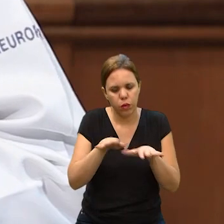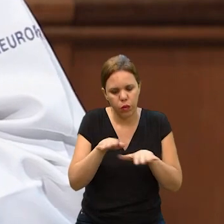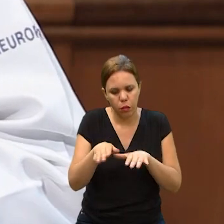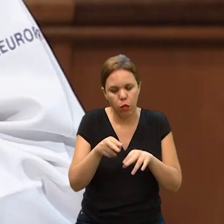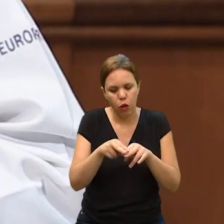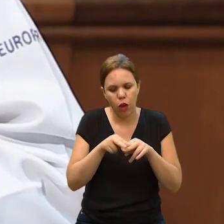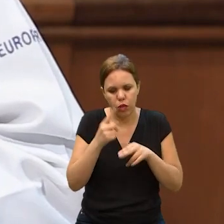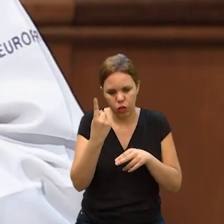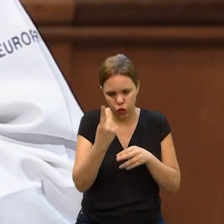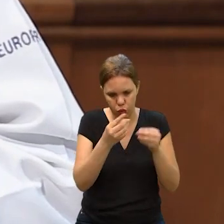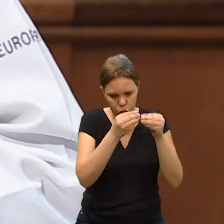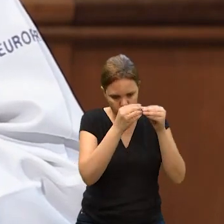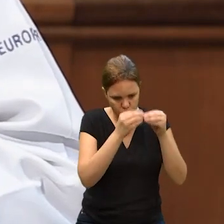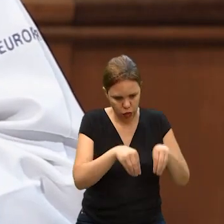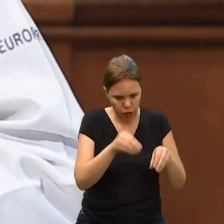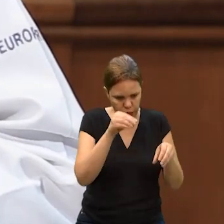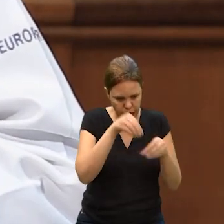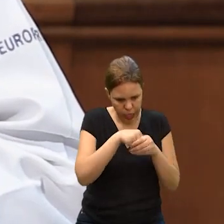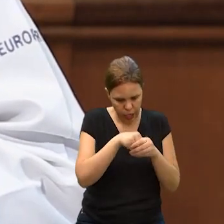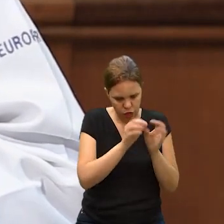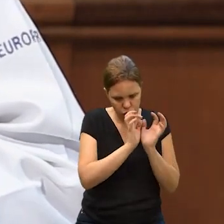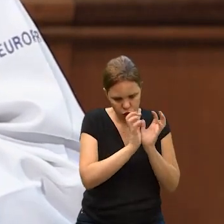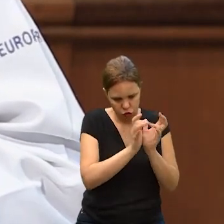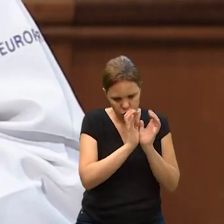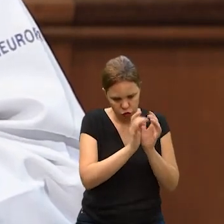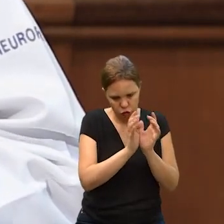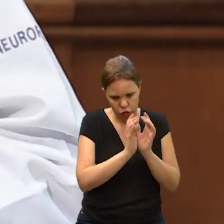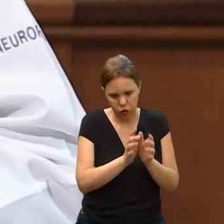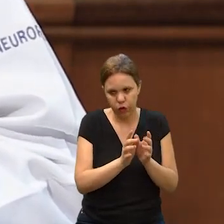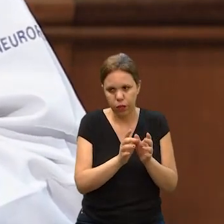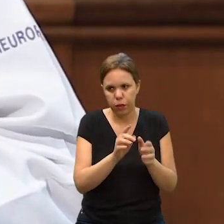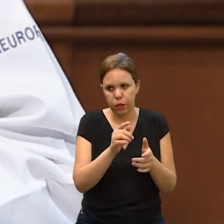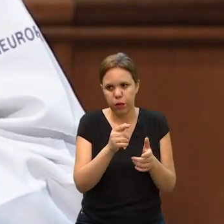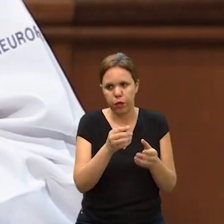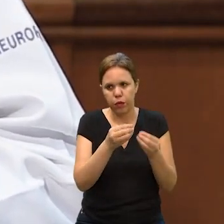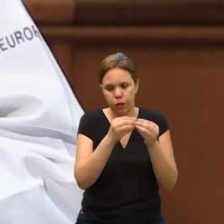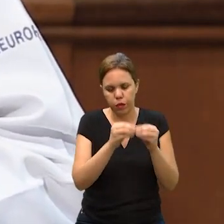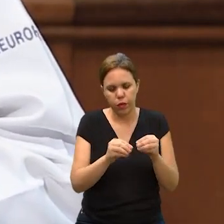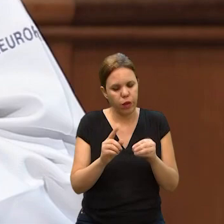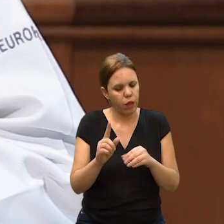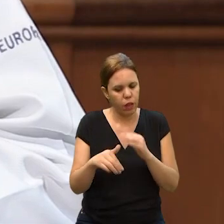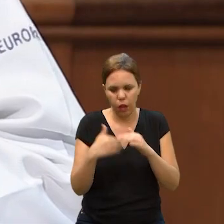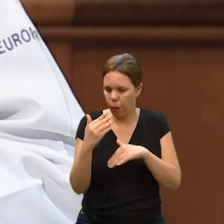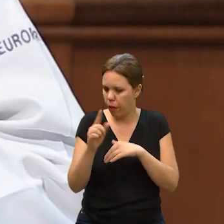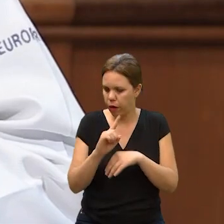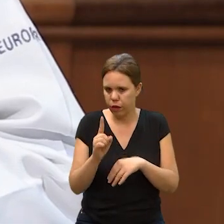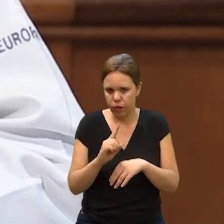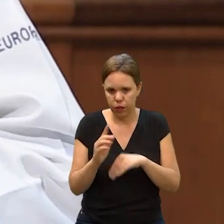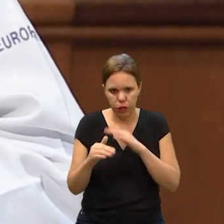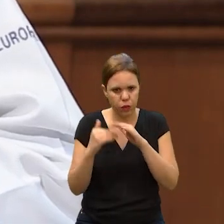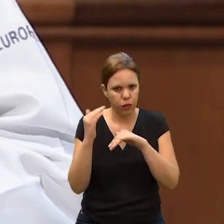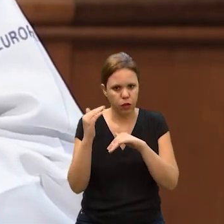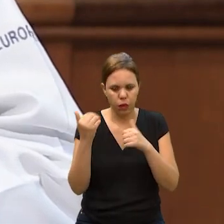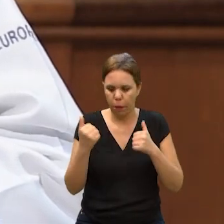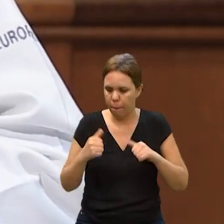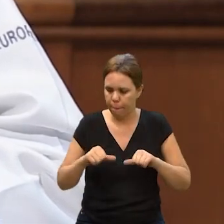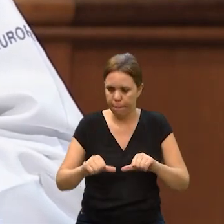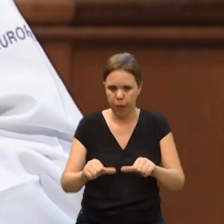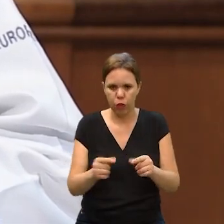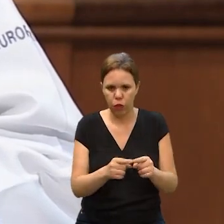por uma lesão, uma agressão do sistema nervoso central e deixou uma lesão não progressiva, ou seja, ela